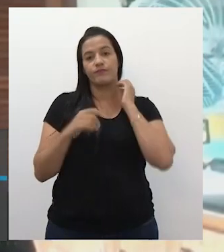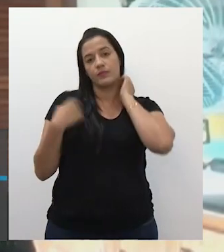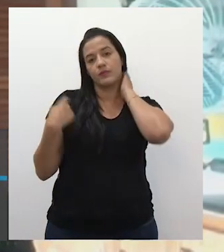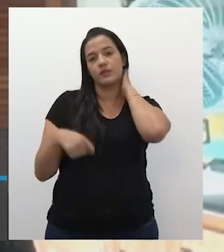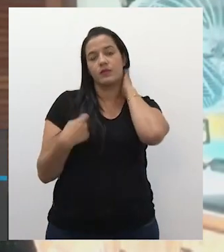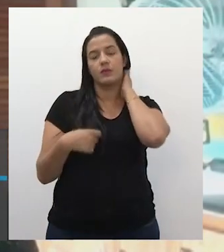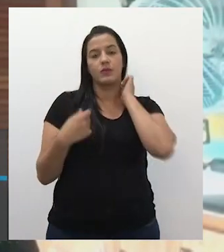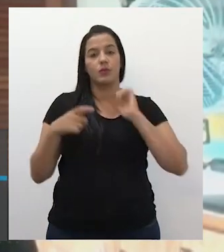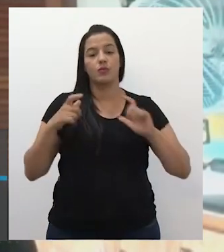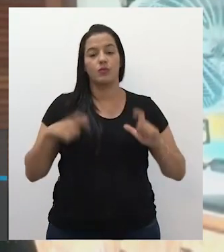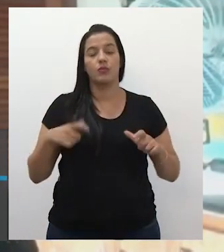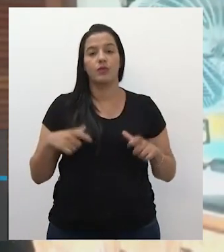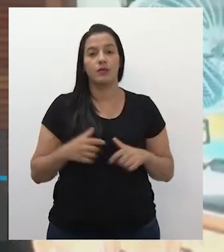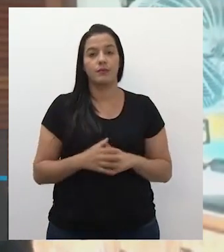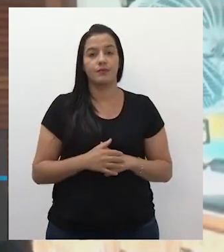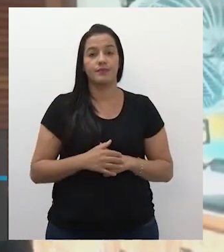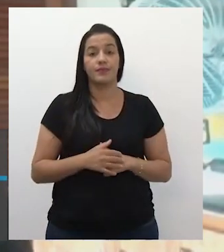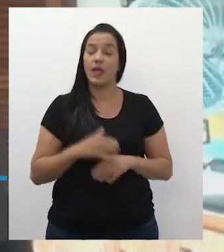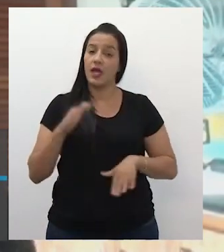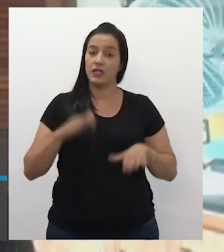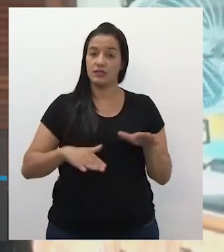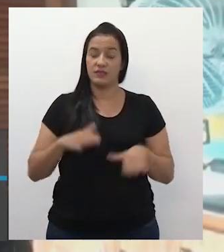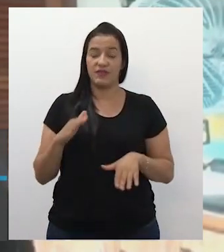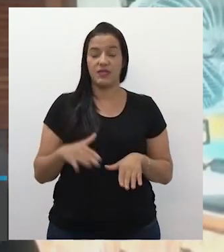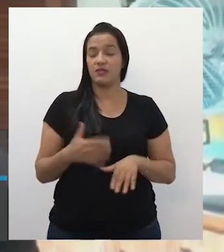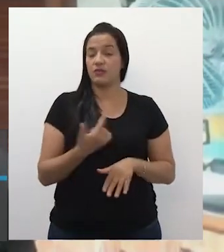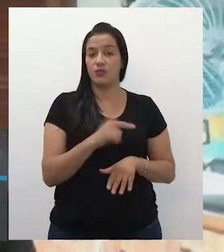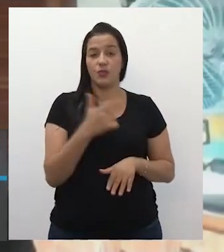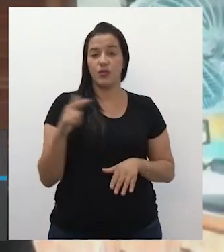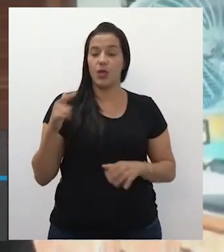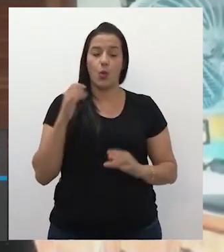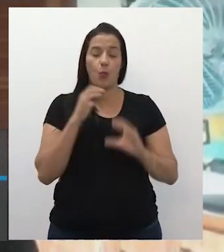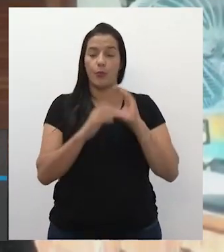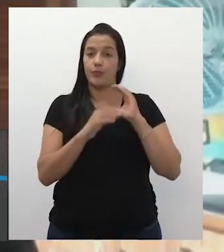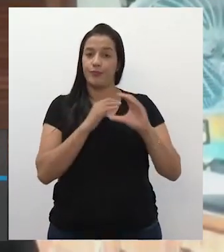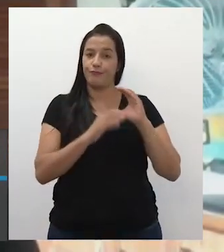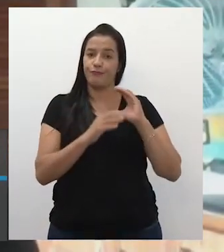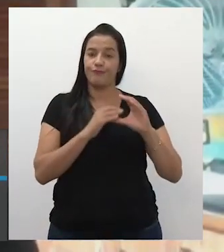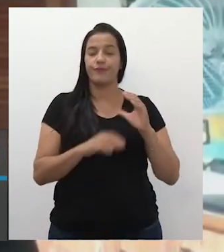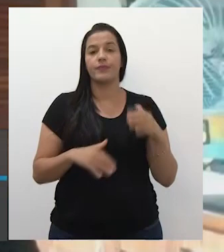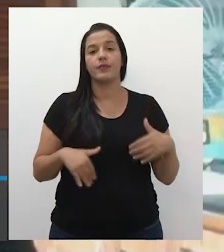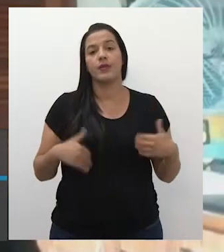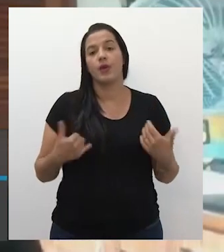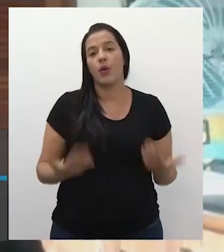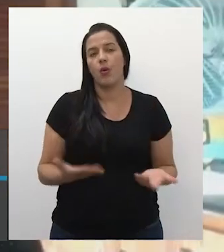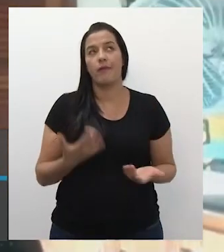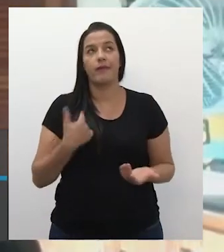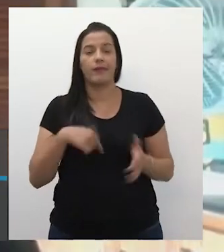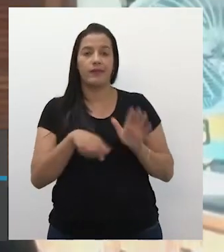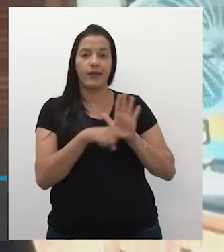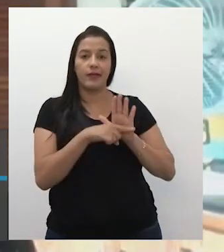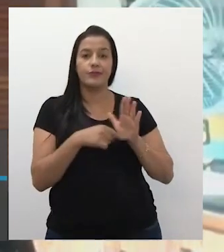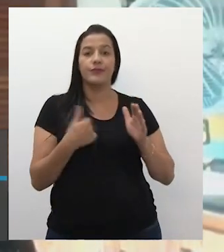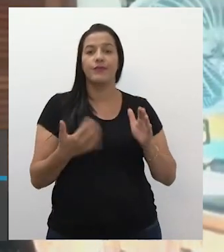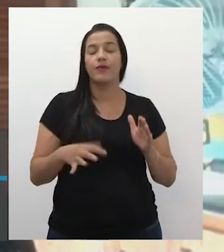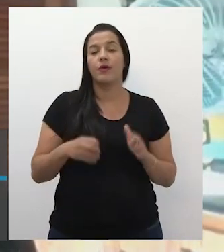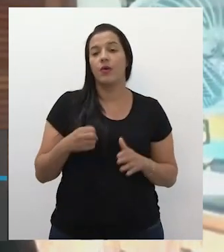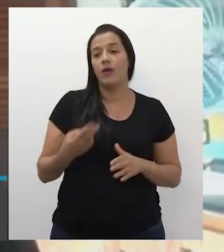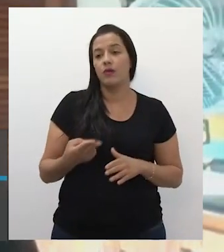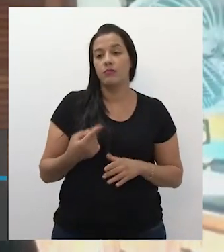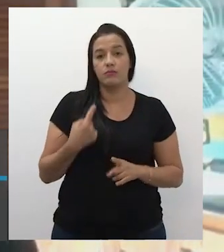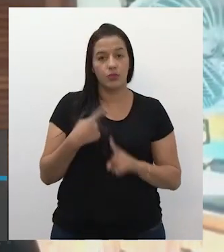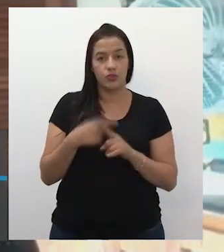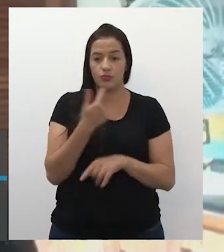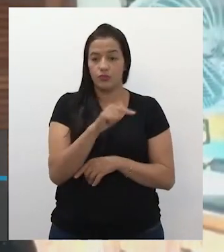nesse ambiente. Né? O quanto, muitas vezes, a comunicação ela é negativa, no sentido de não